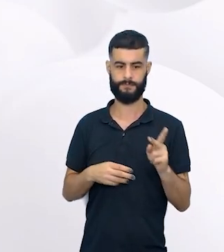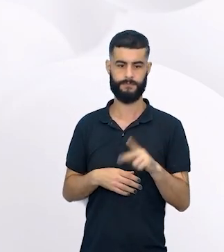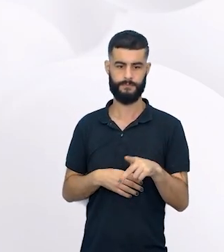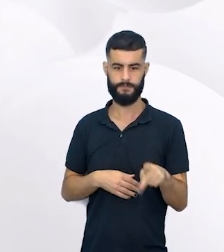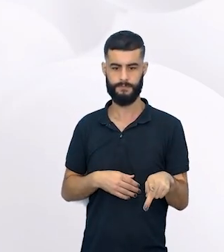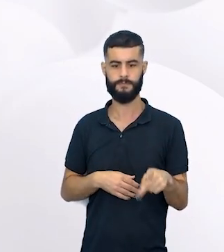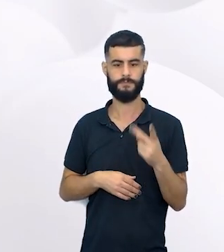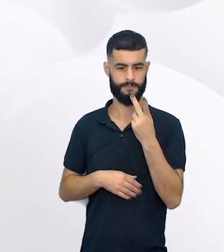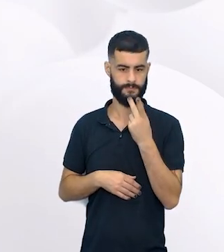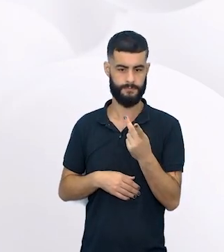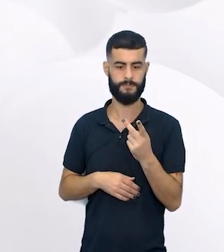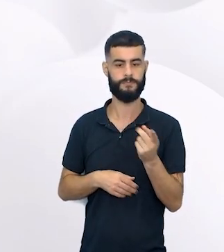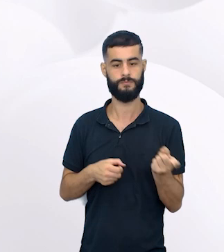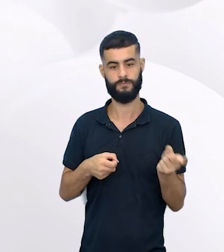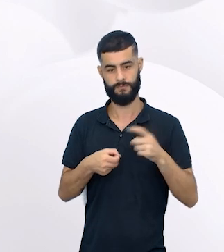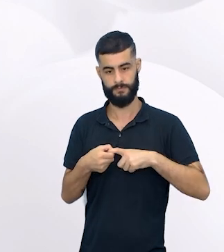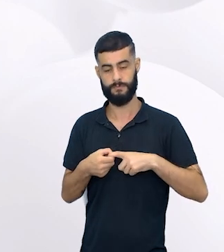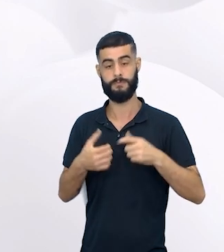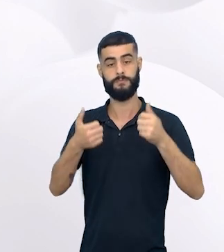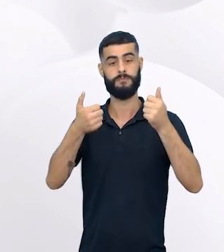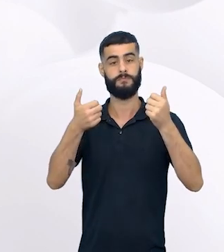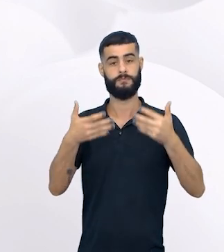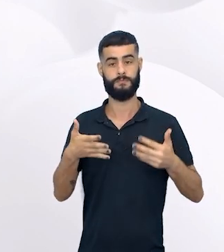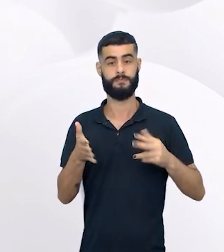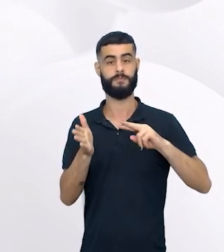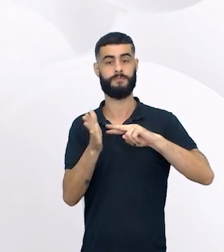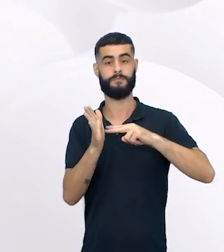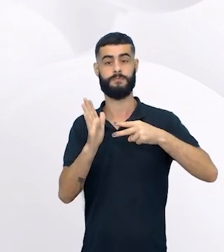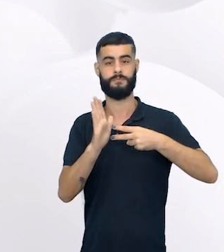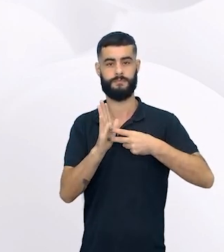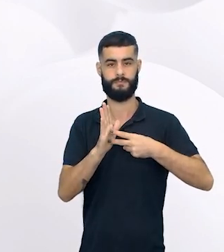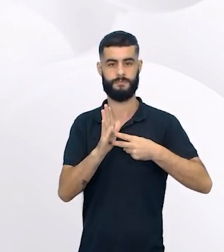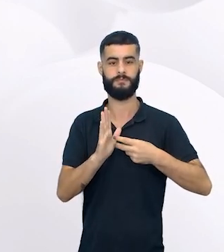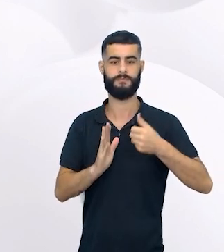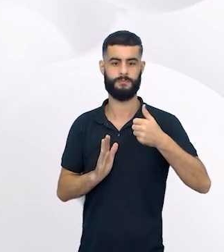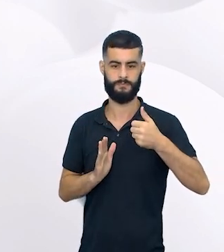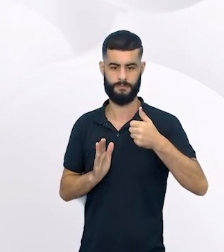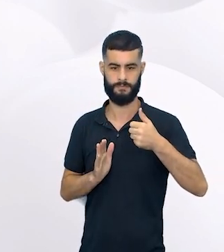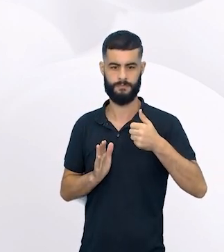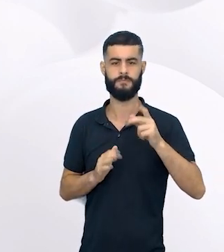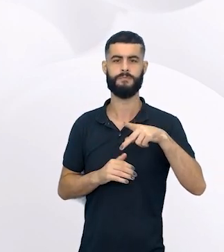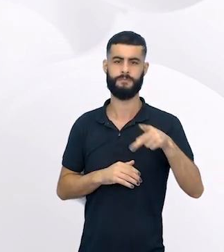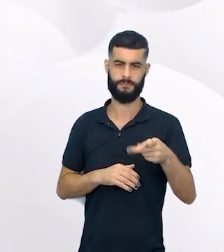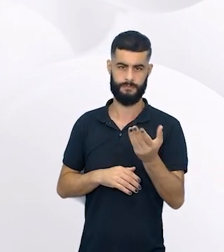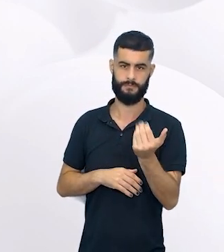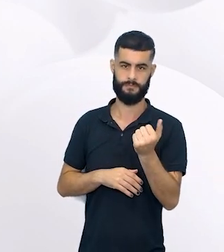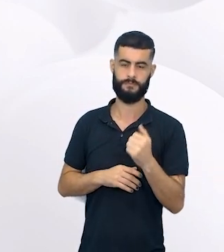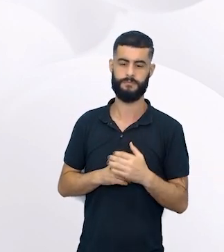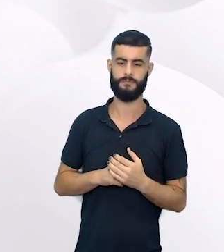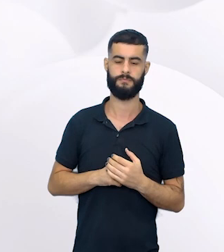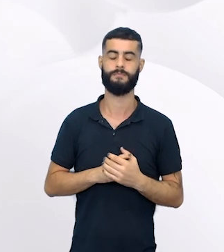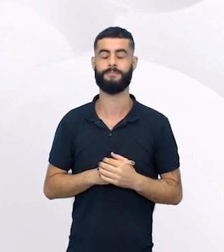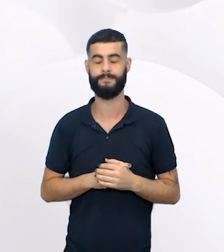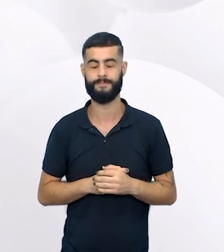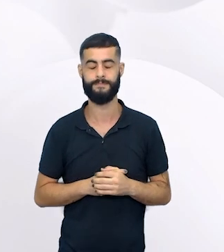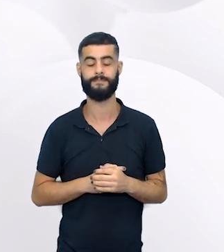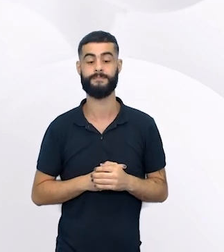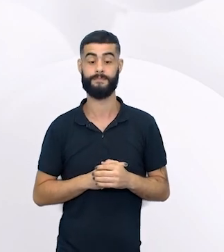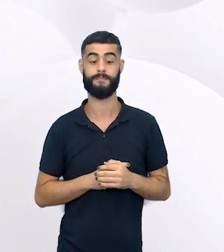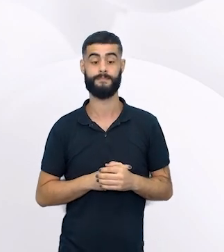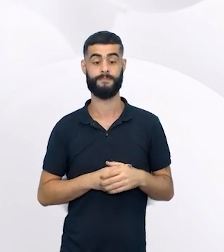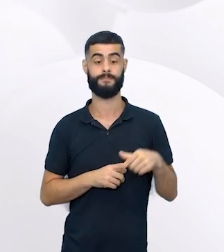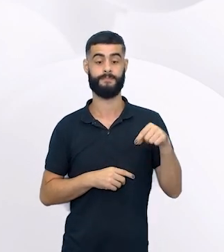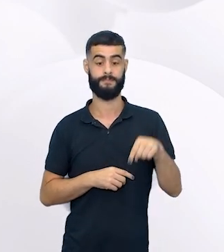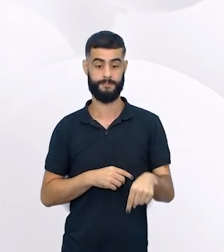tratando um pouco mais a questão dos conceitos, não é, professora Sumaia? Então, aqui, né, Ademir, temos